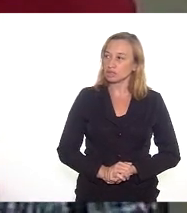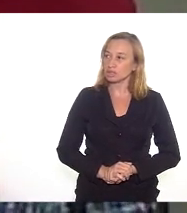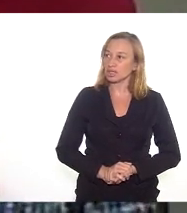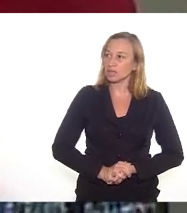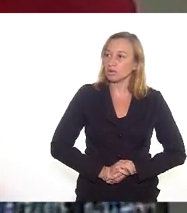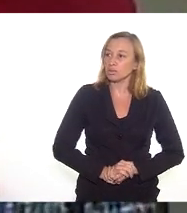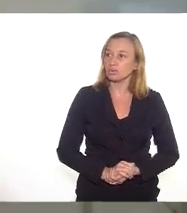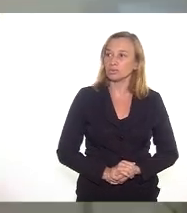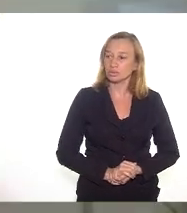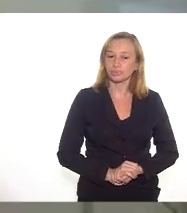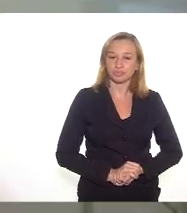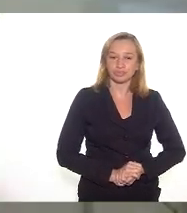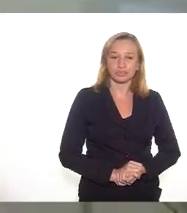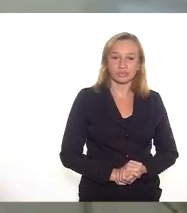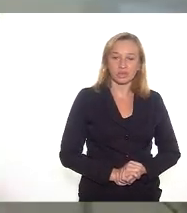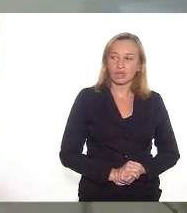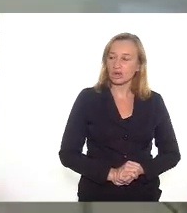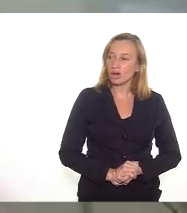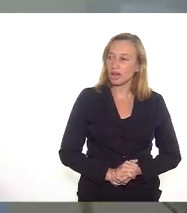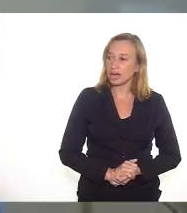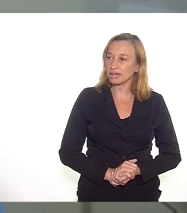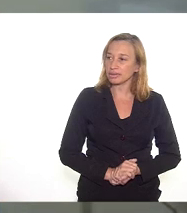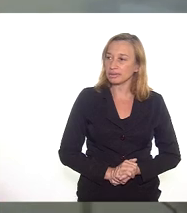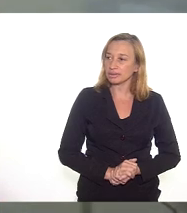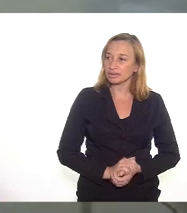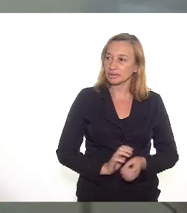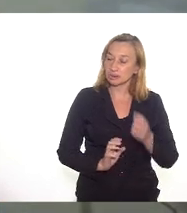o tema que eu quero aqui desenvolver,